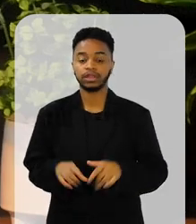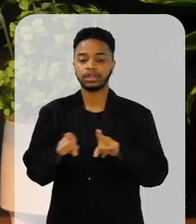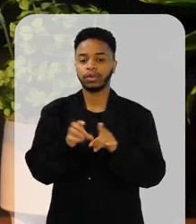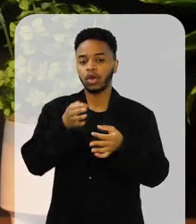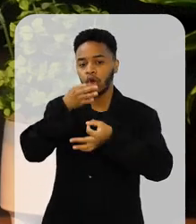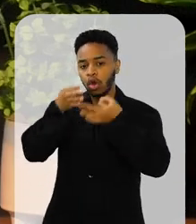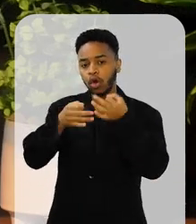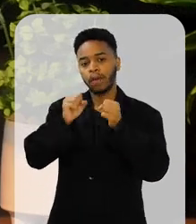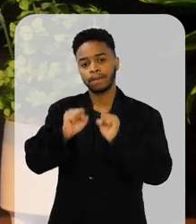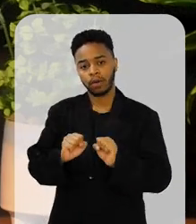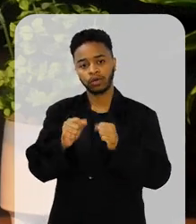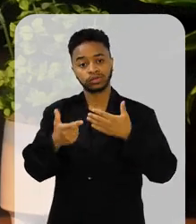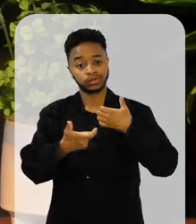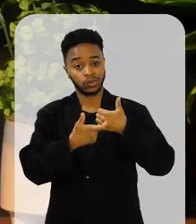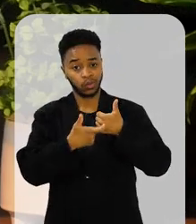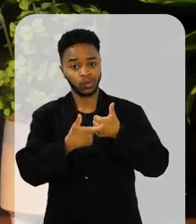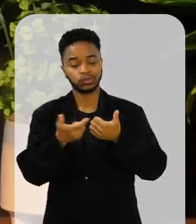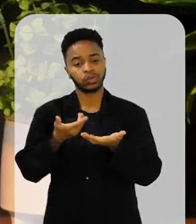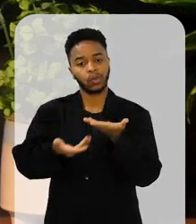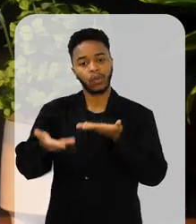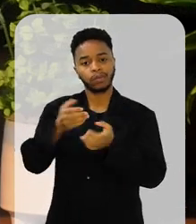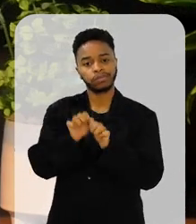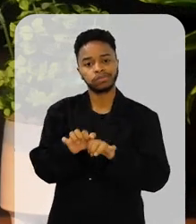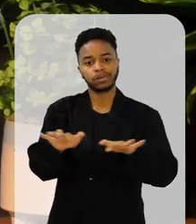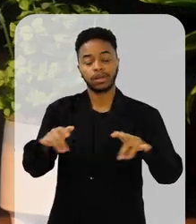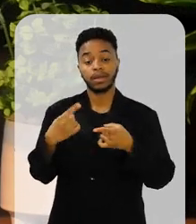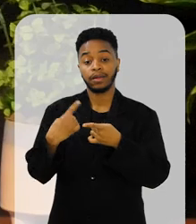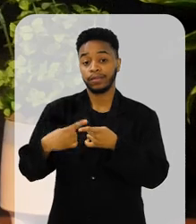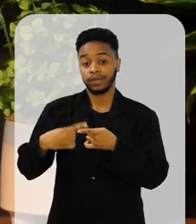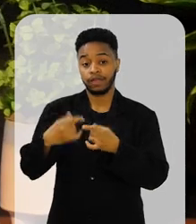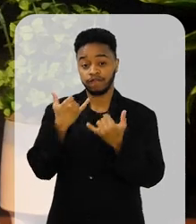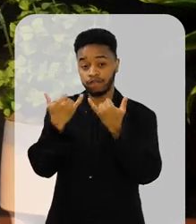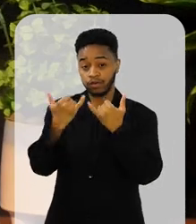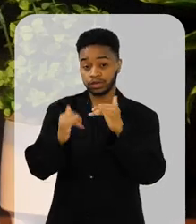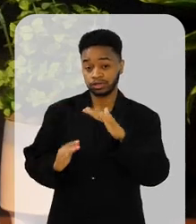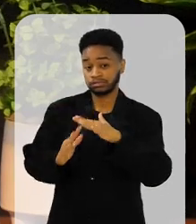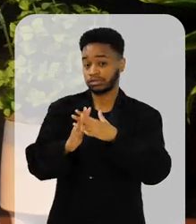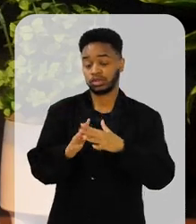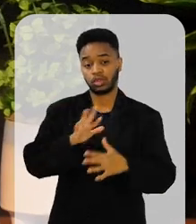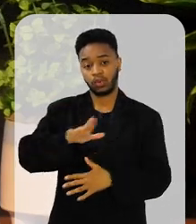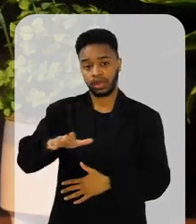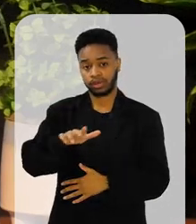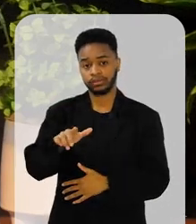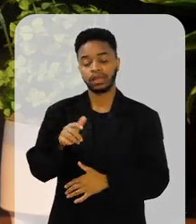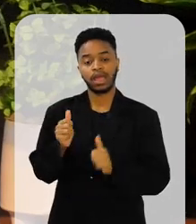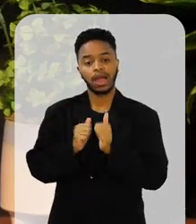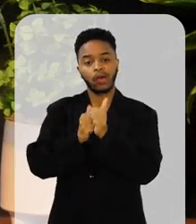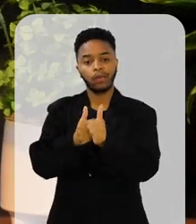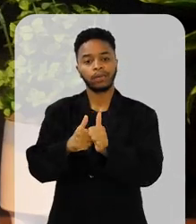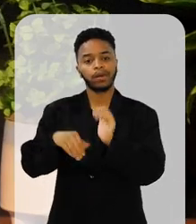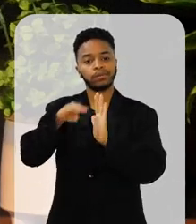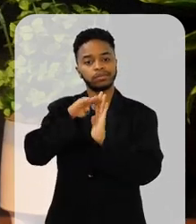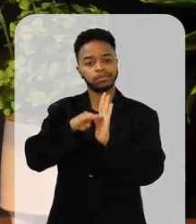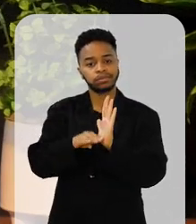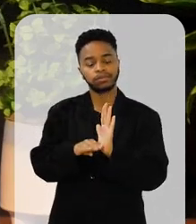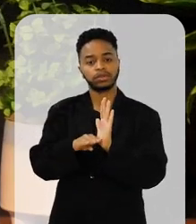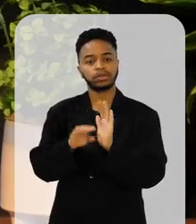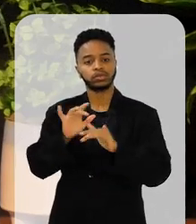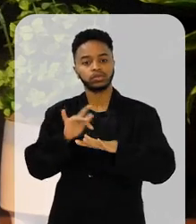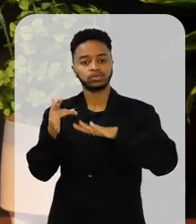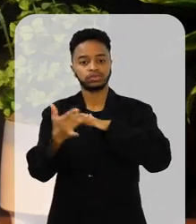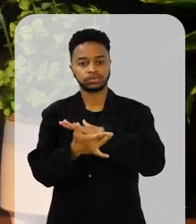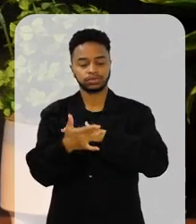alerj.rj.gov.br. Deixe seu comentário, curta e compartilhe. Afinal, informação nunca é demais. Acompanhe toda a